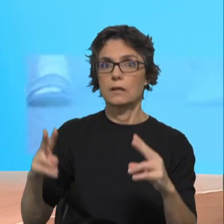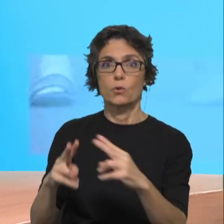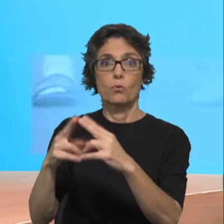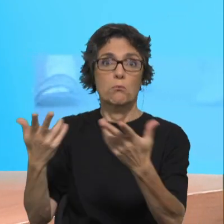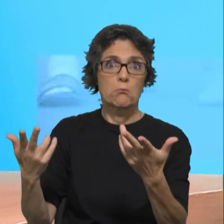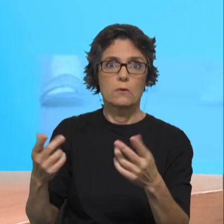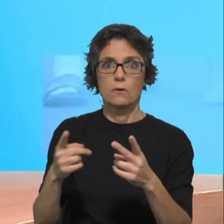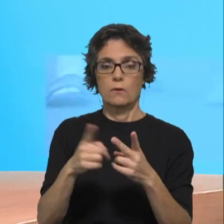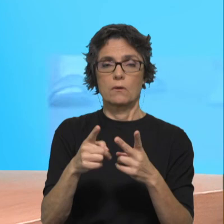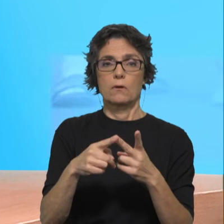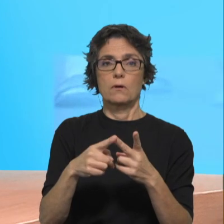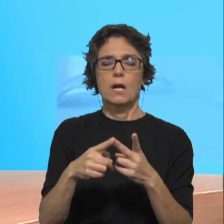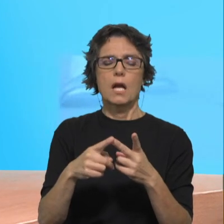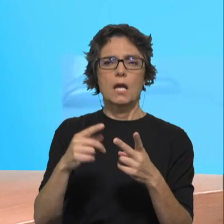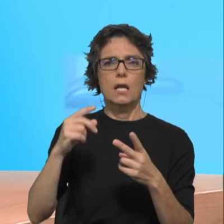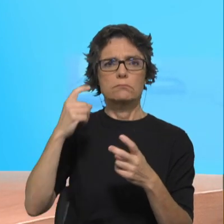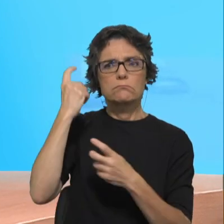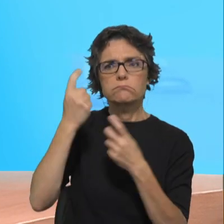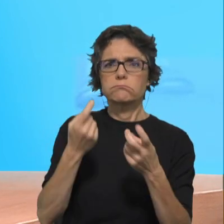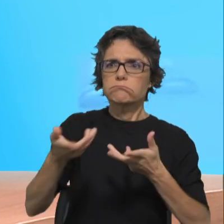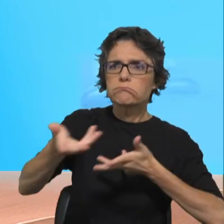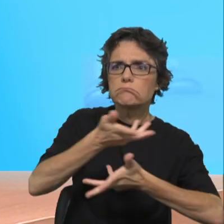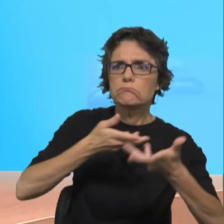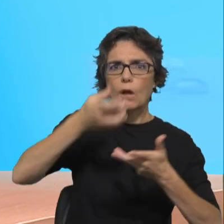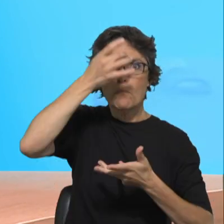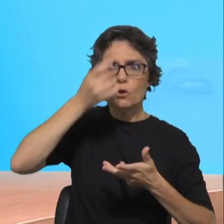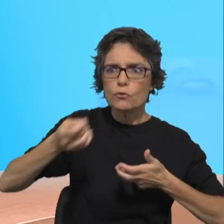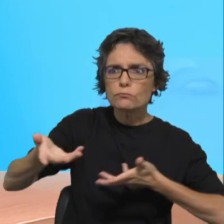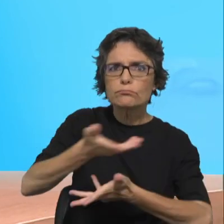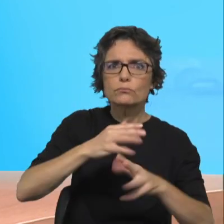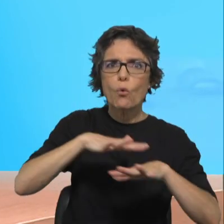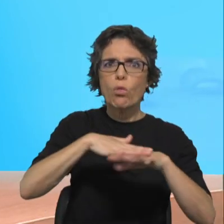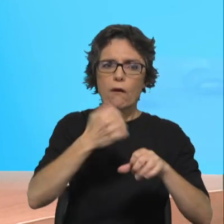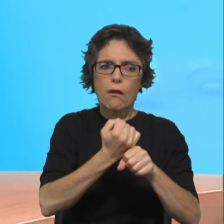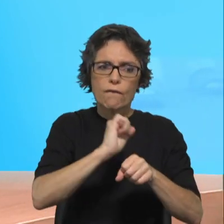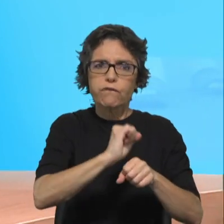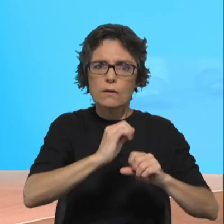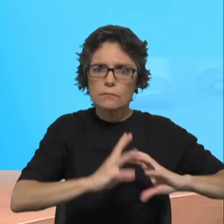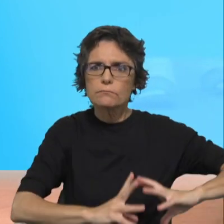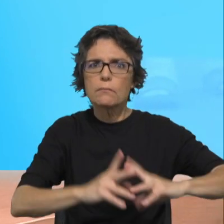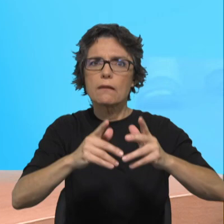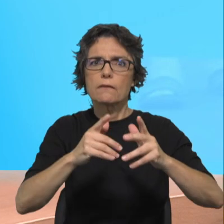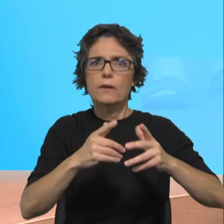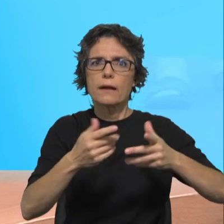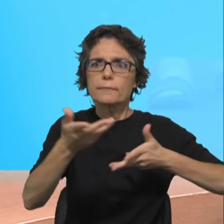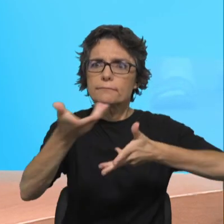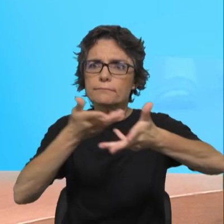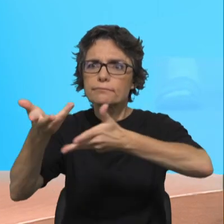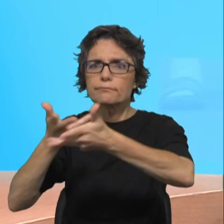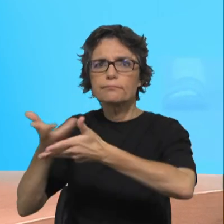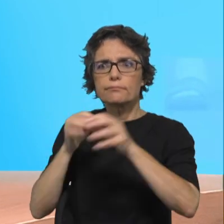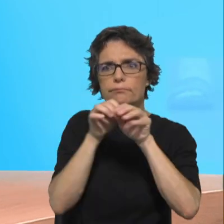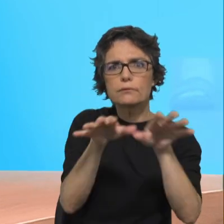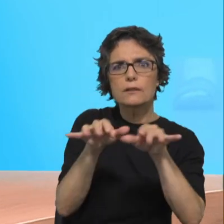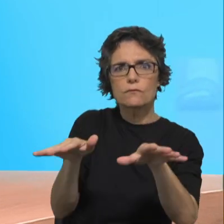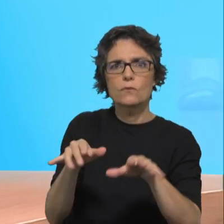poder refletir, poder partilhar o que é a sua ação. E, portanto, esse é um dos seus grandes objetivos, ou